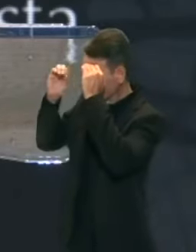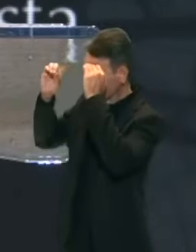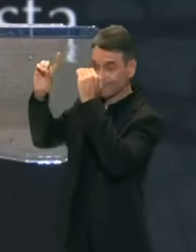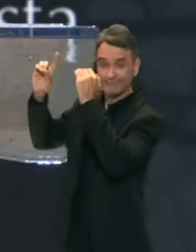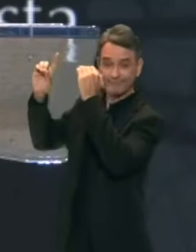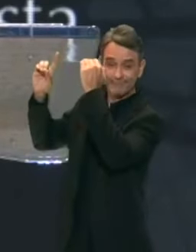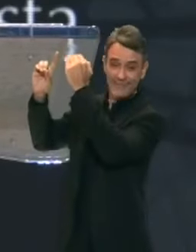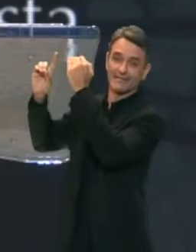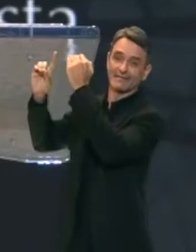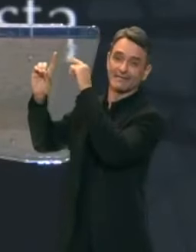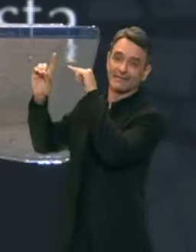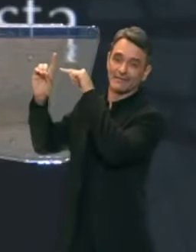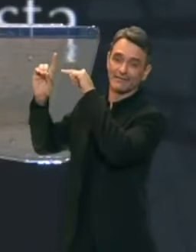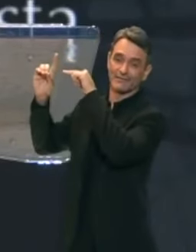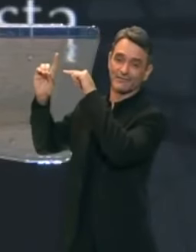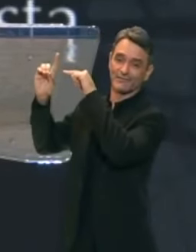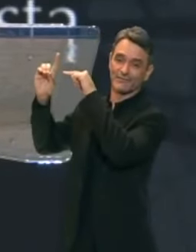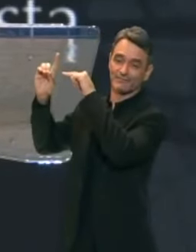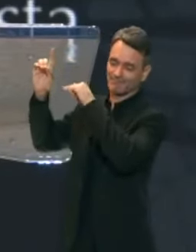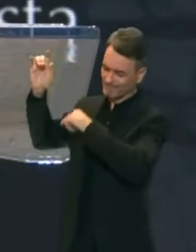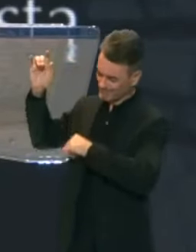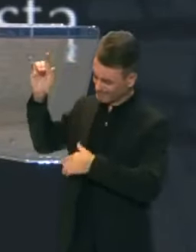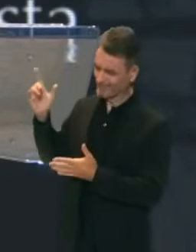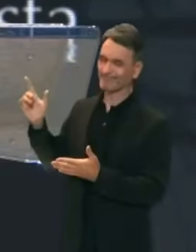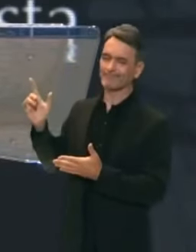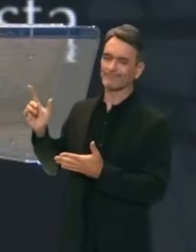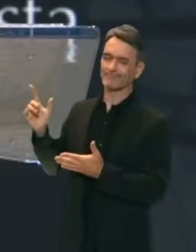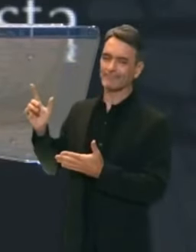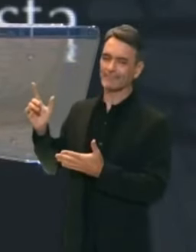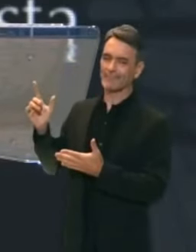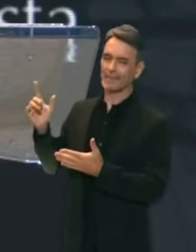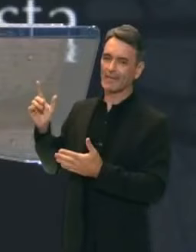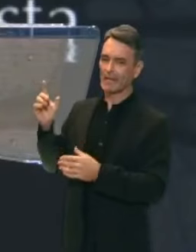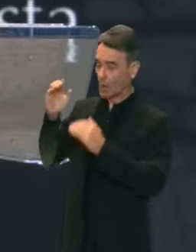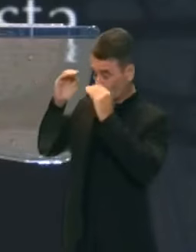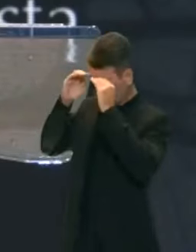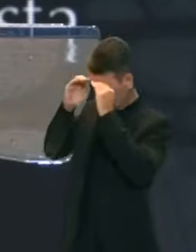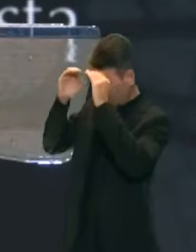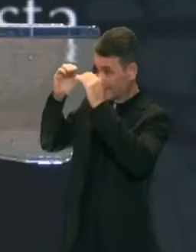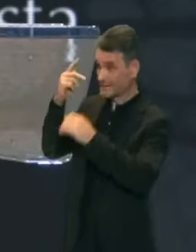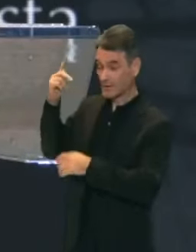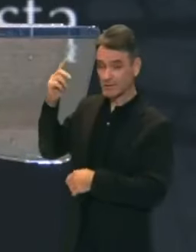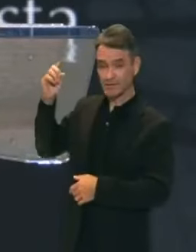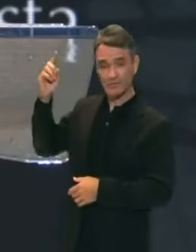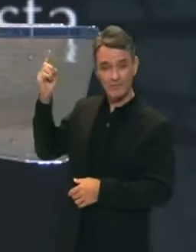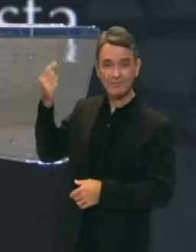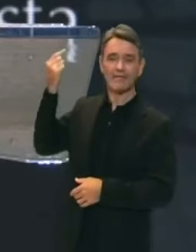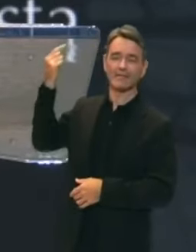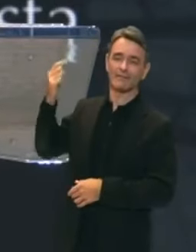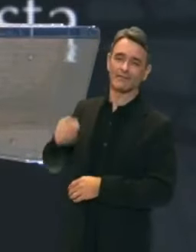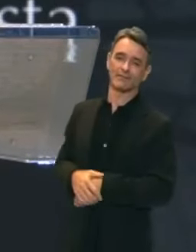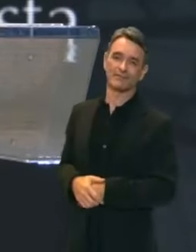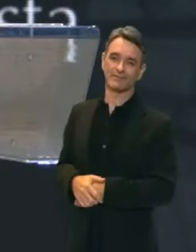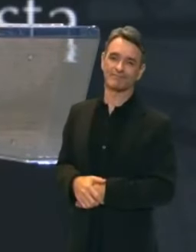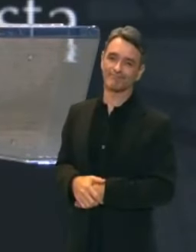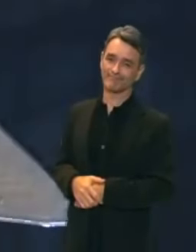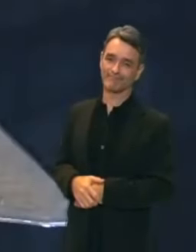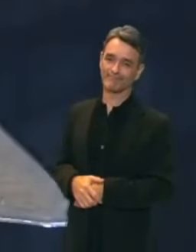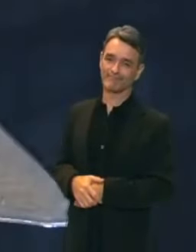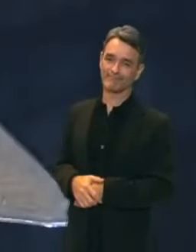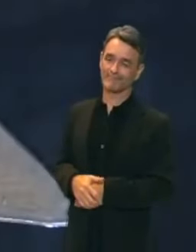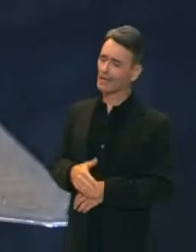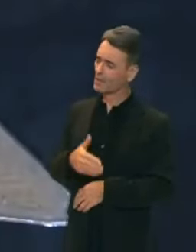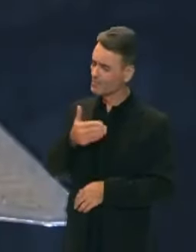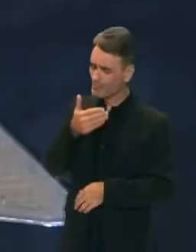ouvir a Deus e guardar os seus mandamentos. Esse é o ponto mais alto